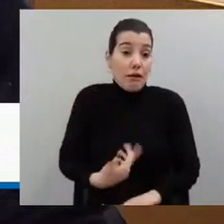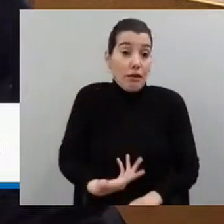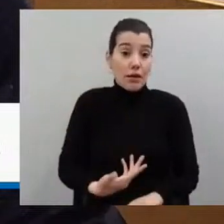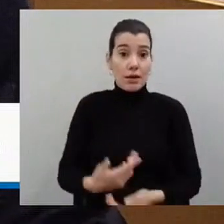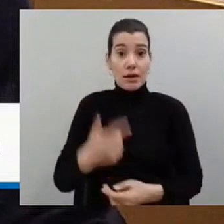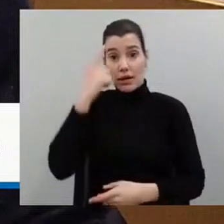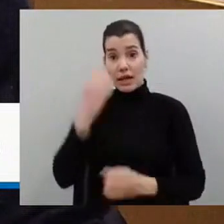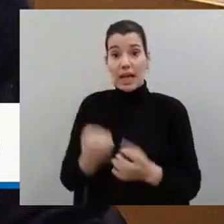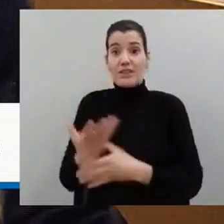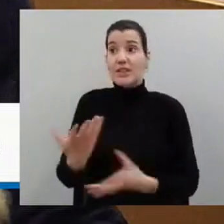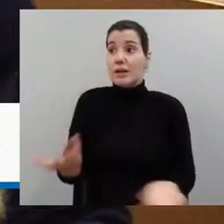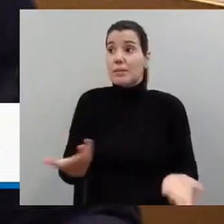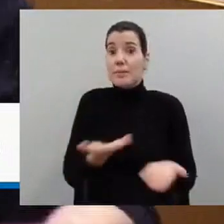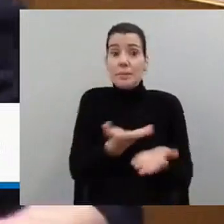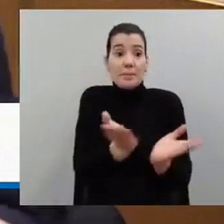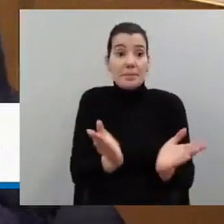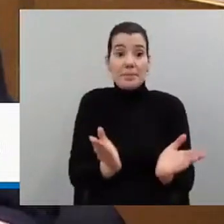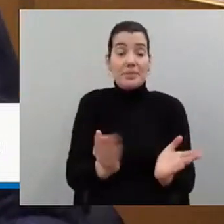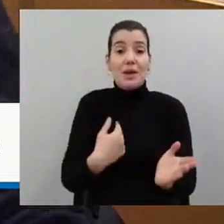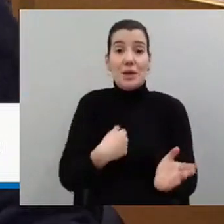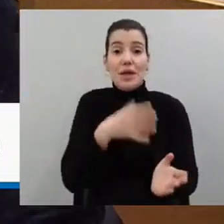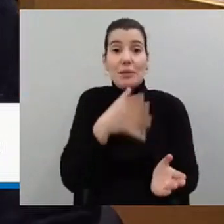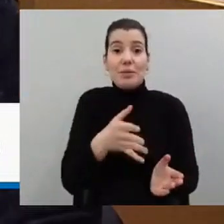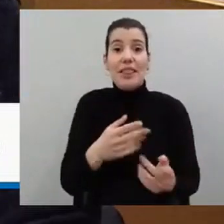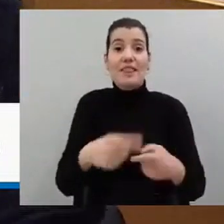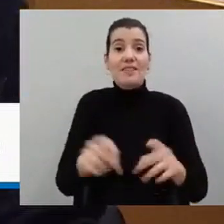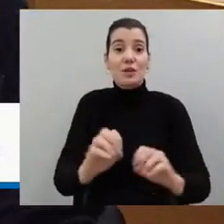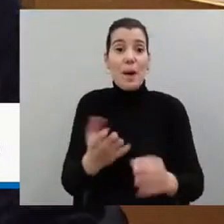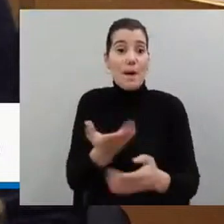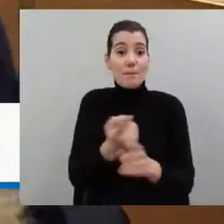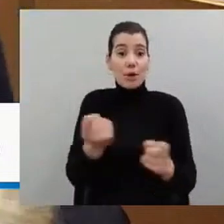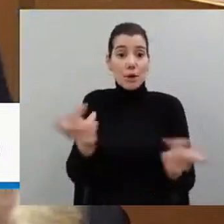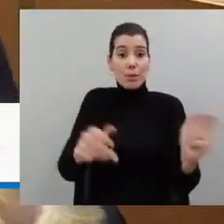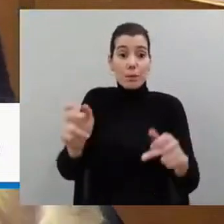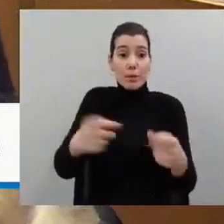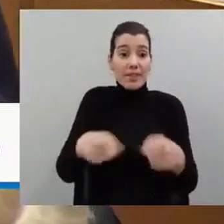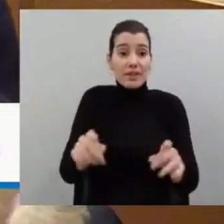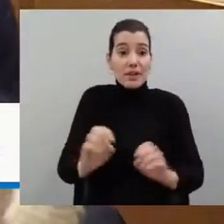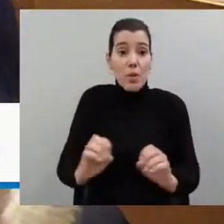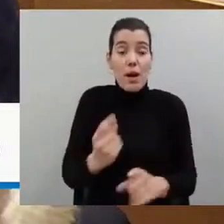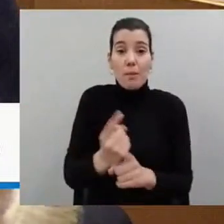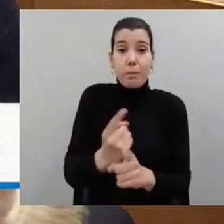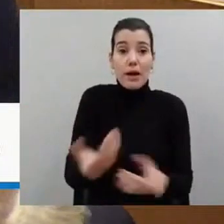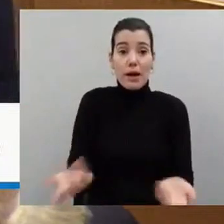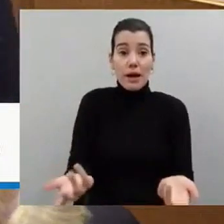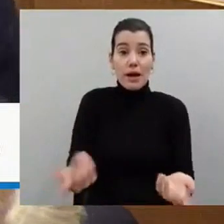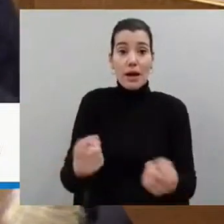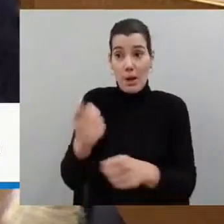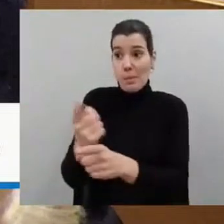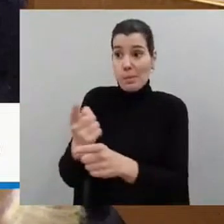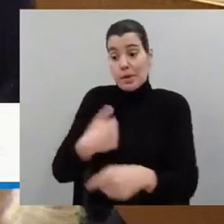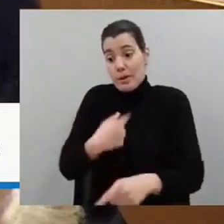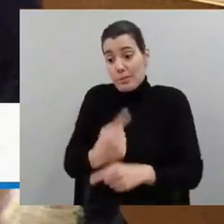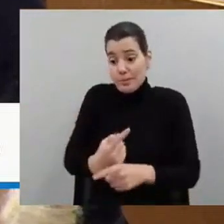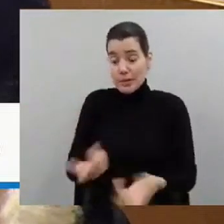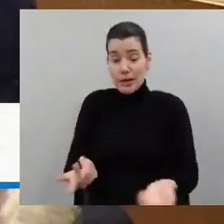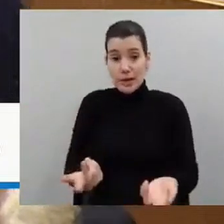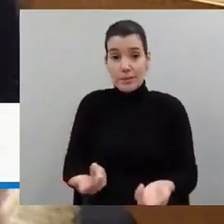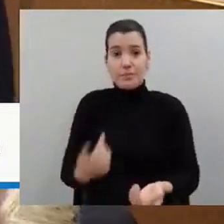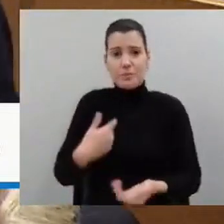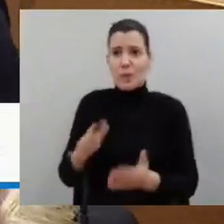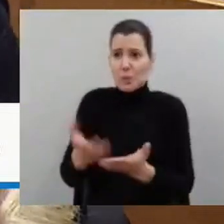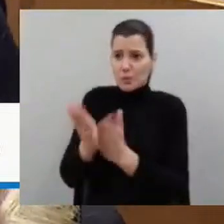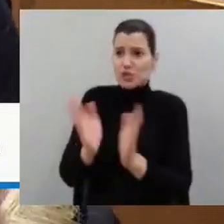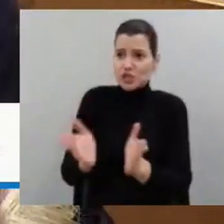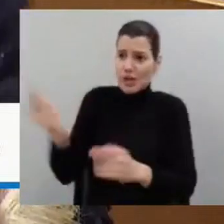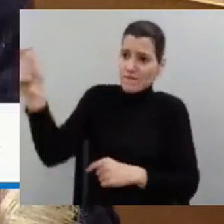coisa de diferente que nós possamos dizer quando não há grande coisa de diferente a acontecer. Quer dizer, nós já sugerimos que viesse cá alguém da município, como vem de outras empresas, a